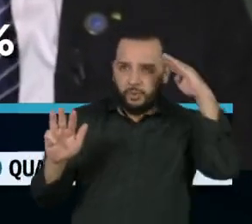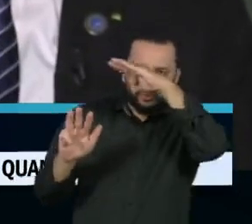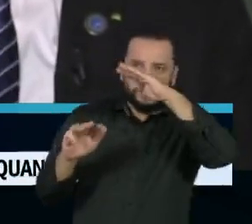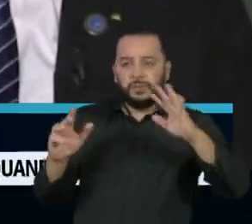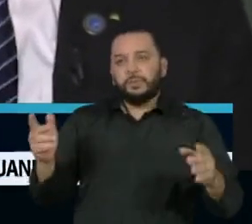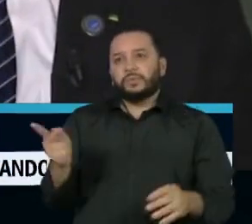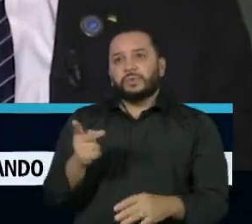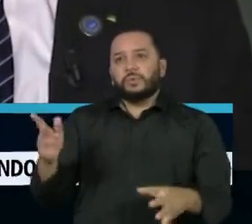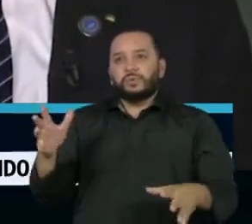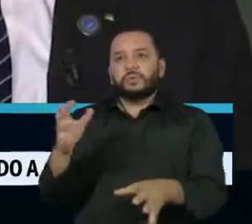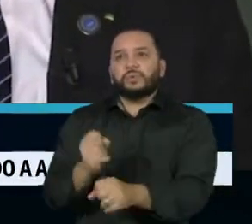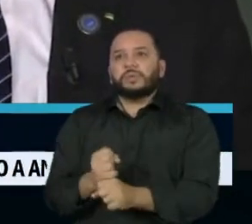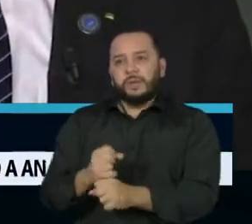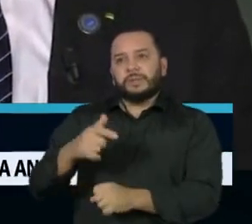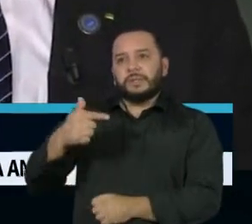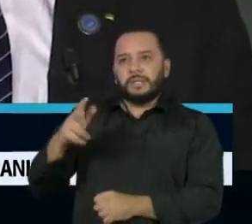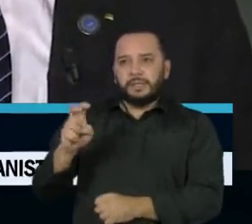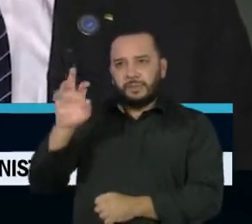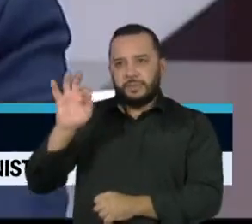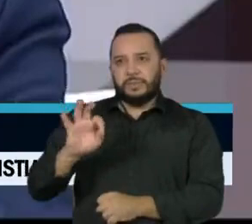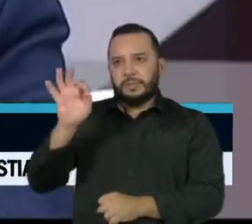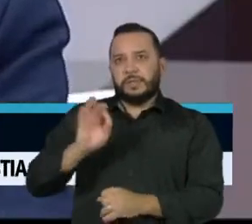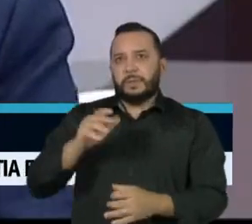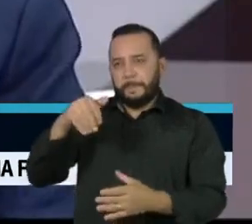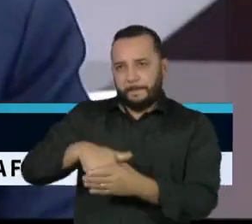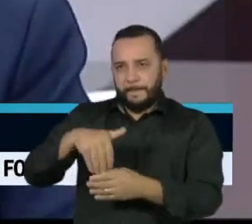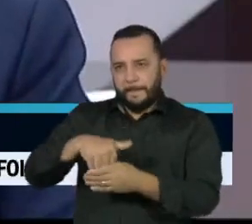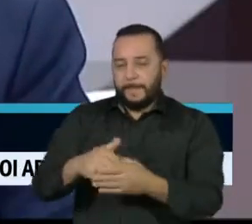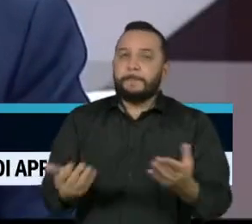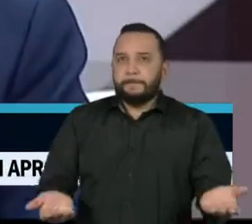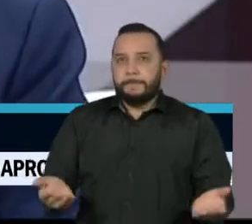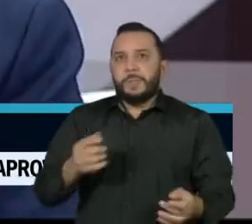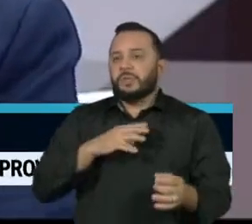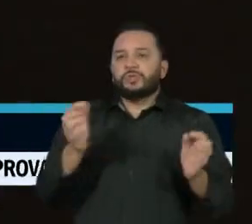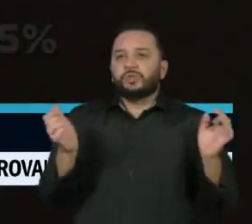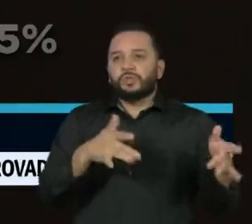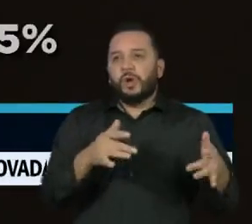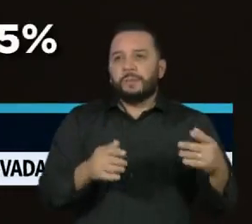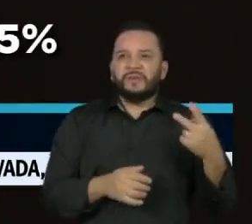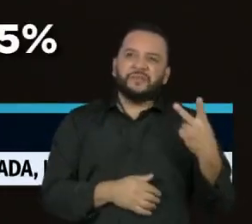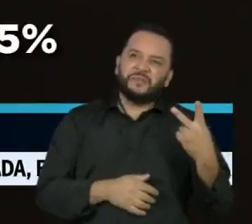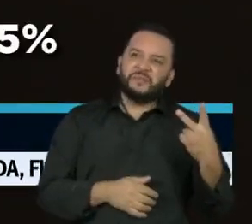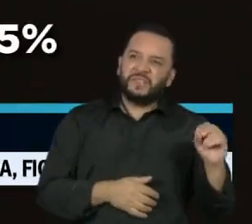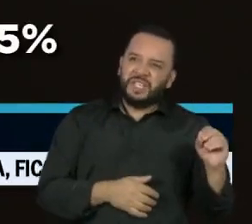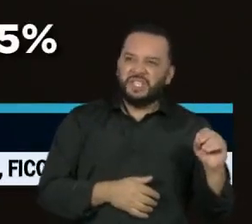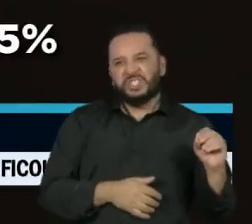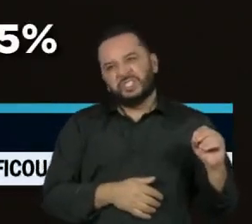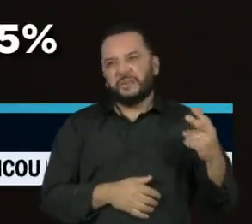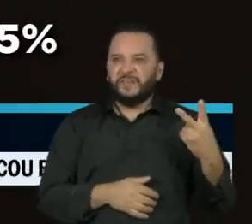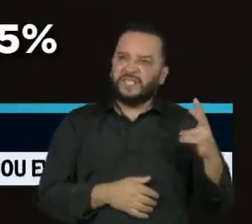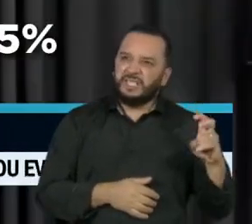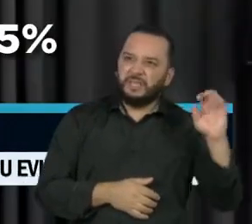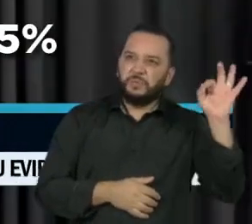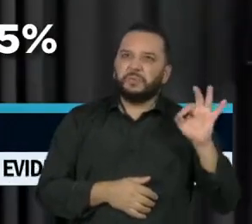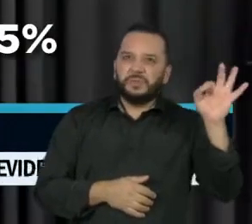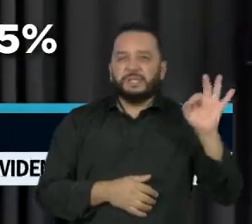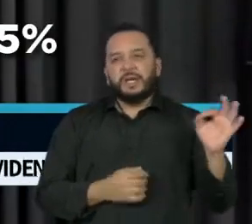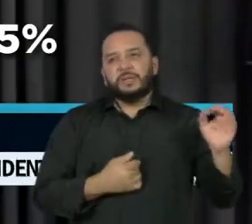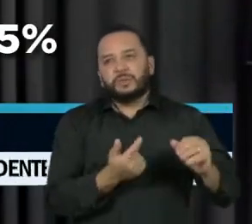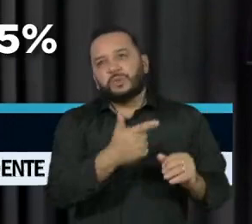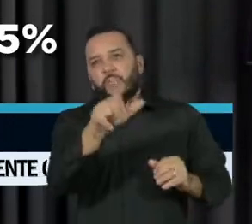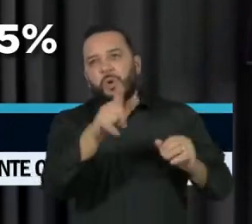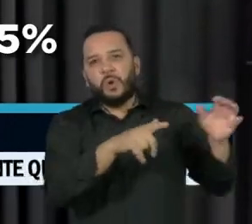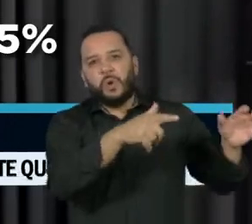de setenta e cinco porcento das intenções de voto com isso sobraria um pouco mais de vinte por cento para dividir entre os outros